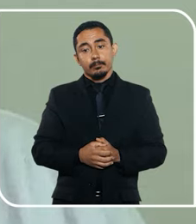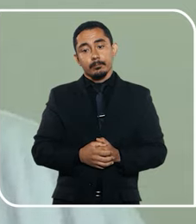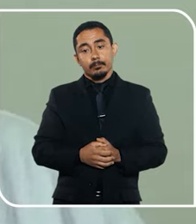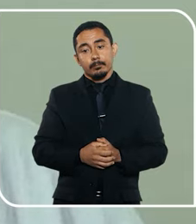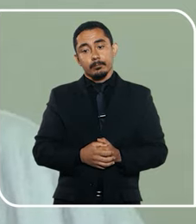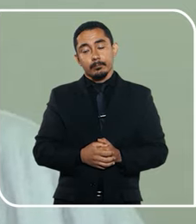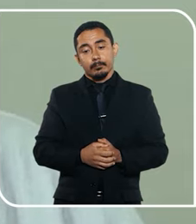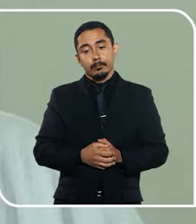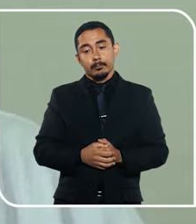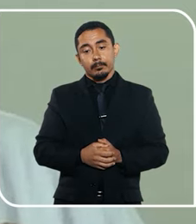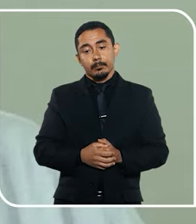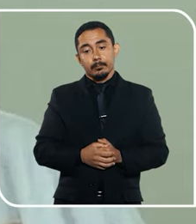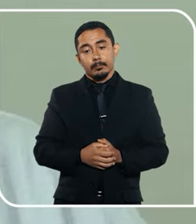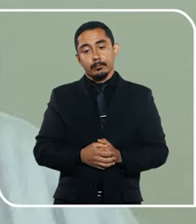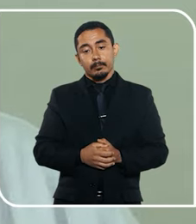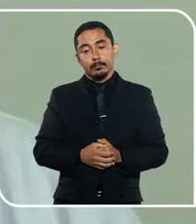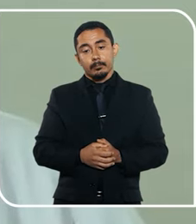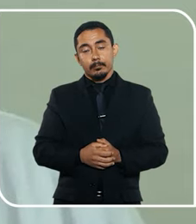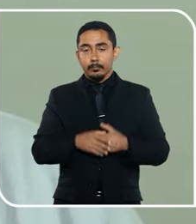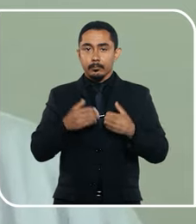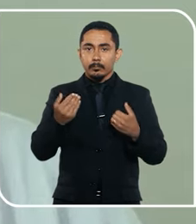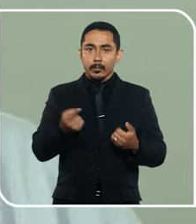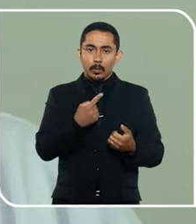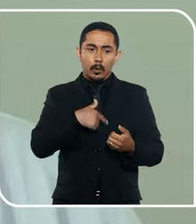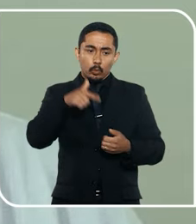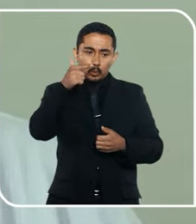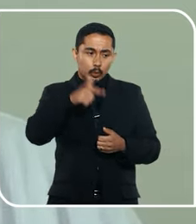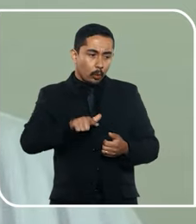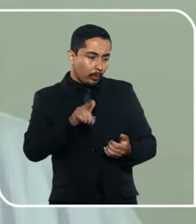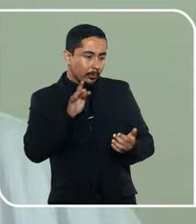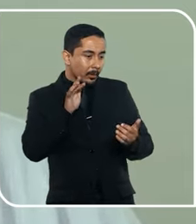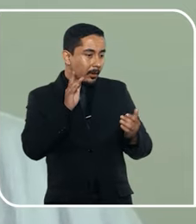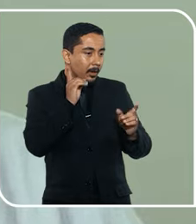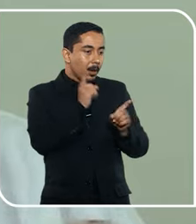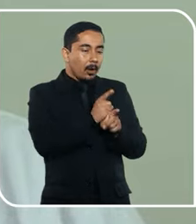Quando reatei a quimi